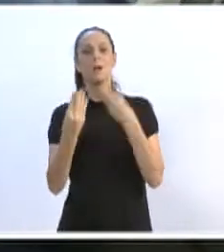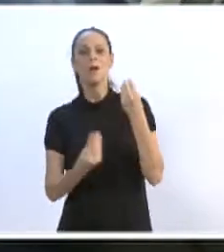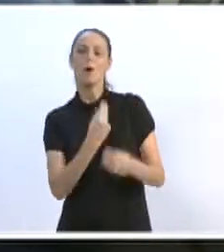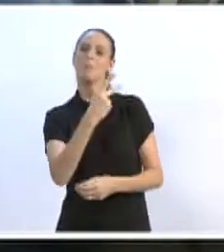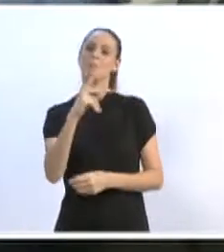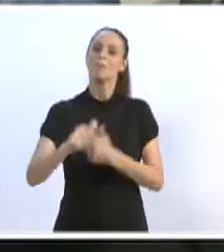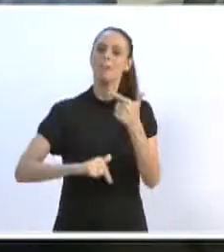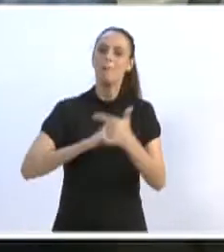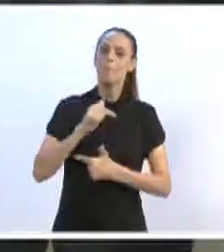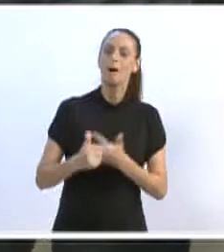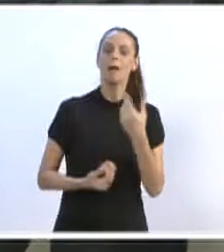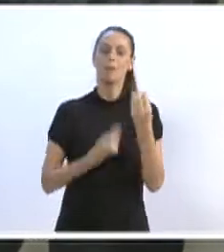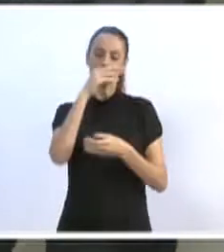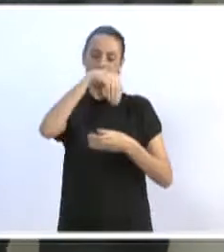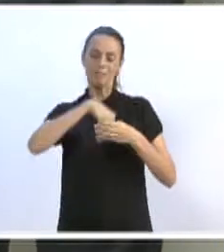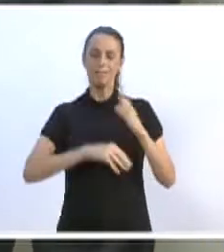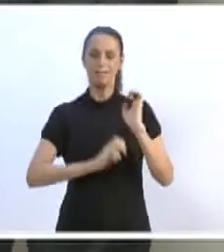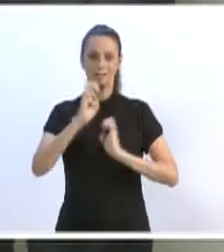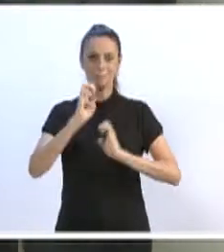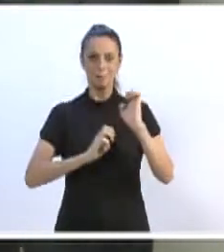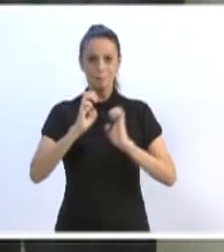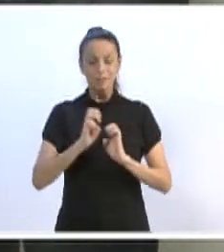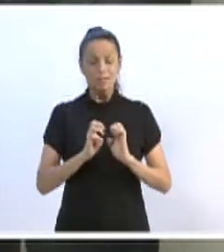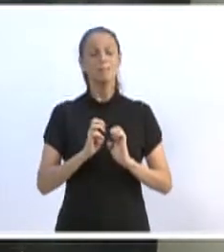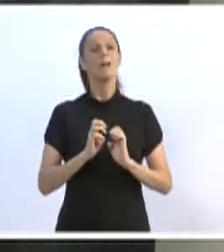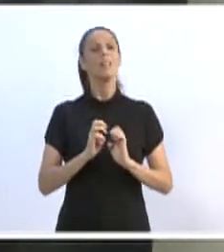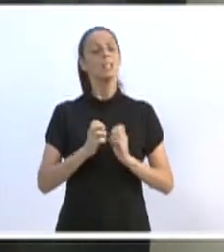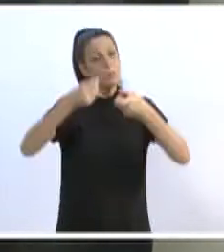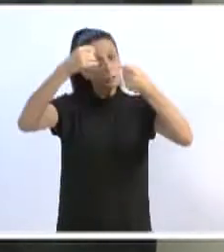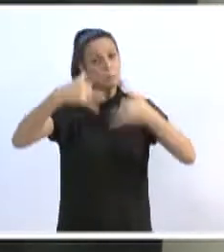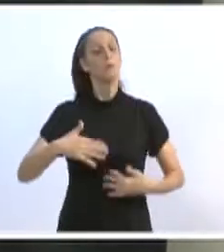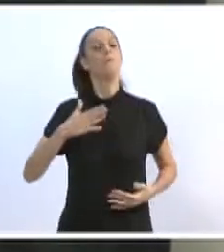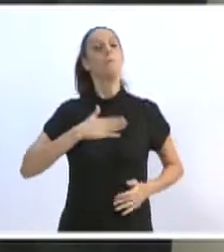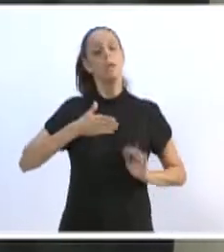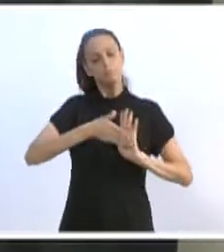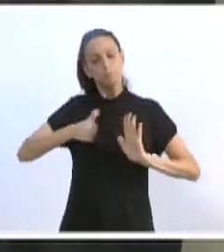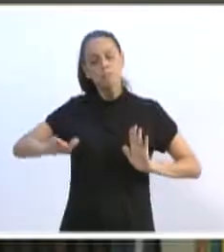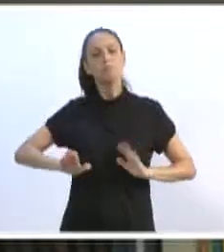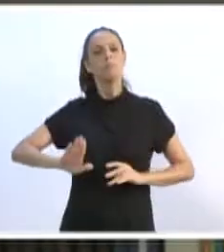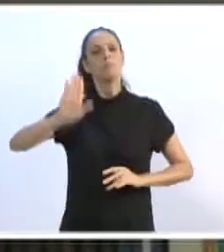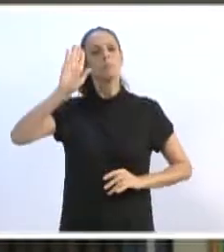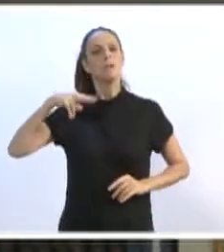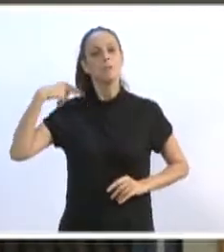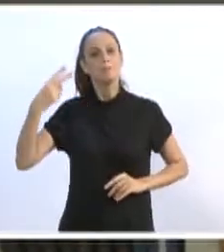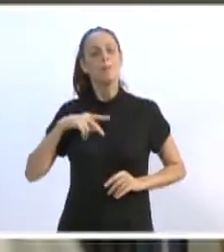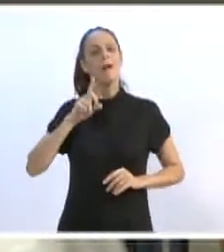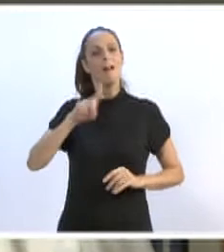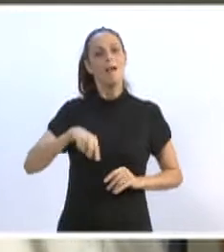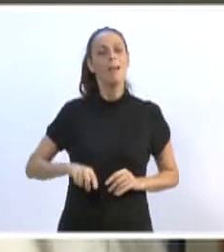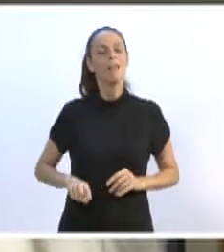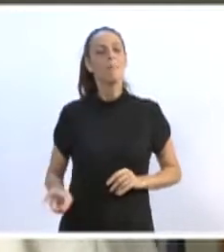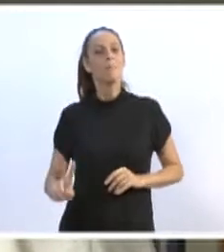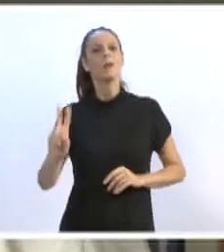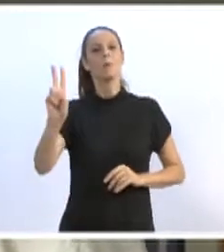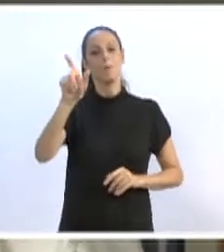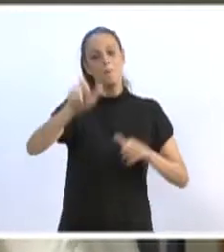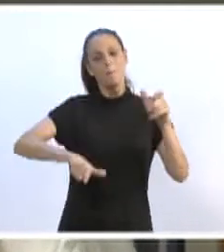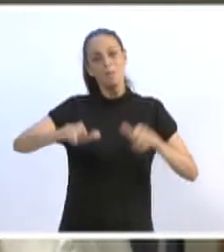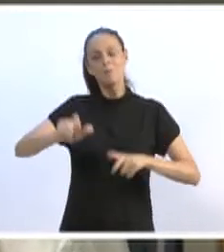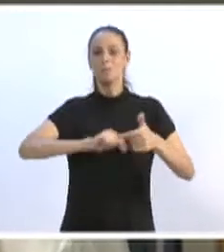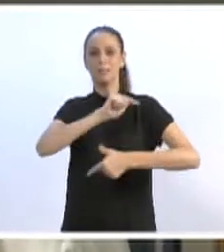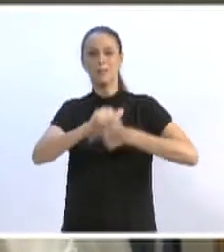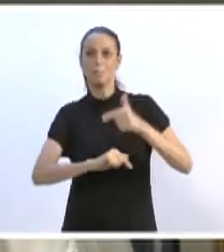empresa e prestar esse serviço. Isso começou lá em 93, e eu tive a honra e a oportunidade de ontem ir lá, ir ao encontro